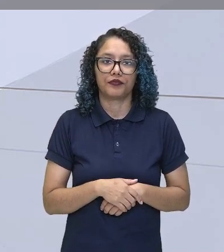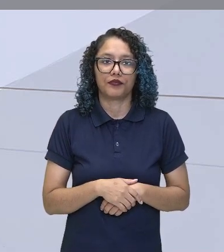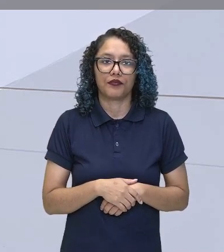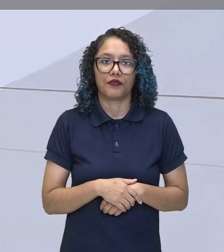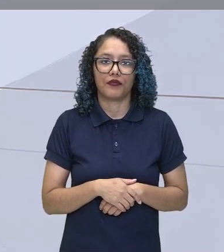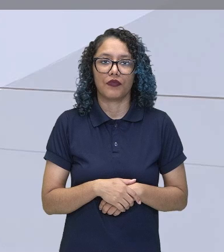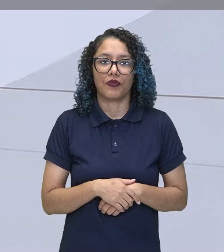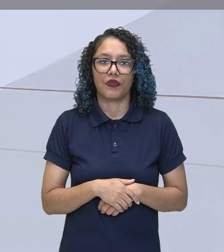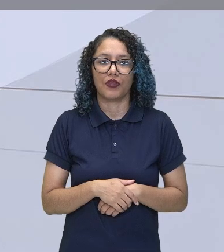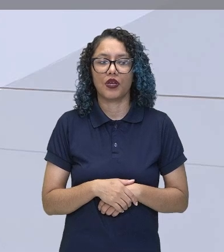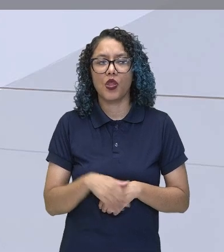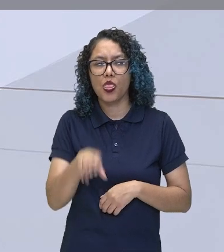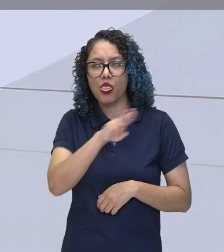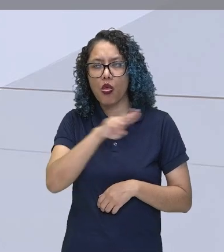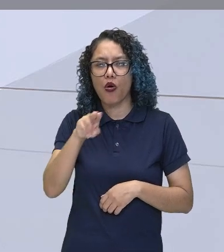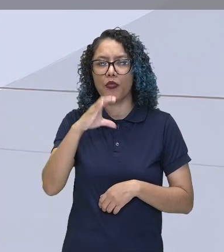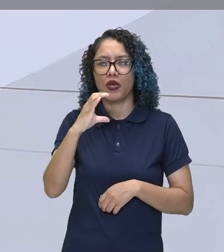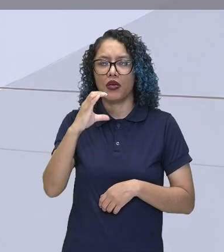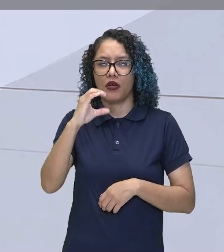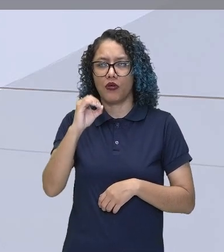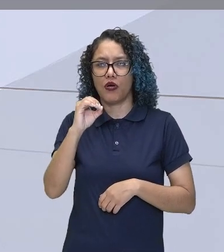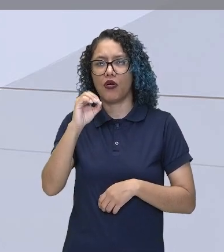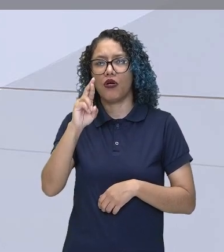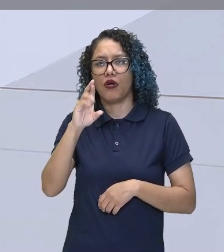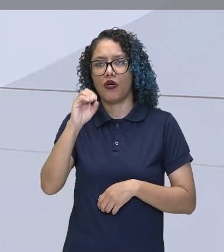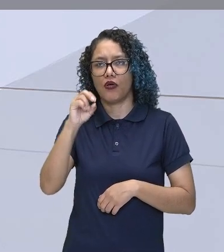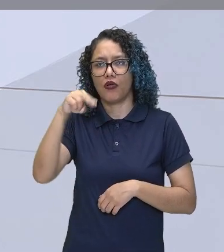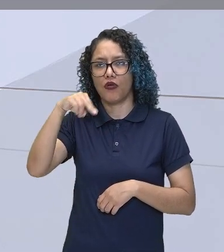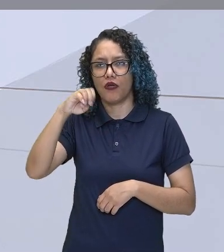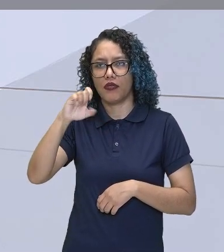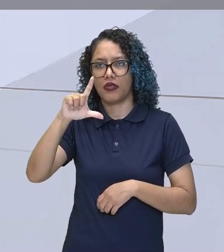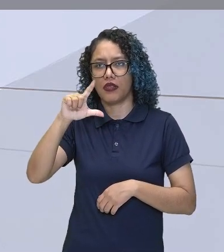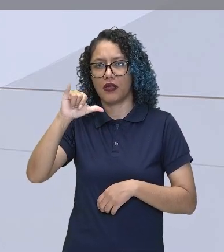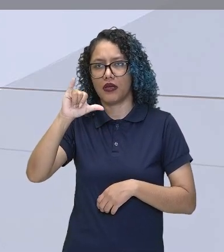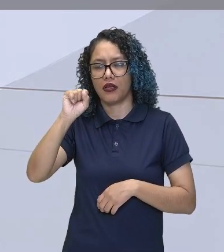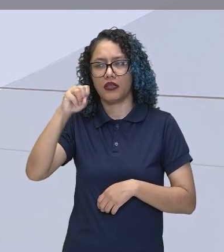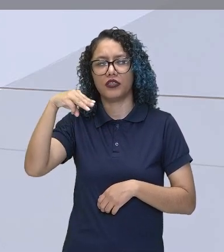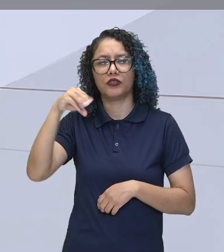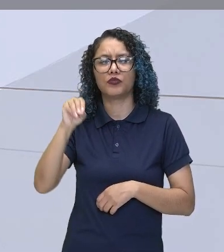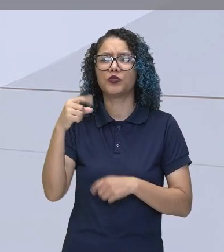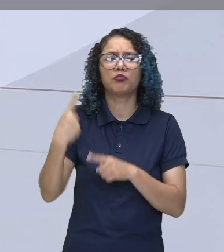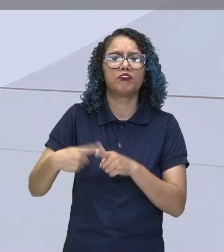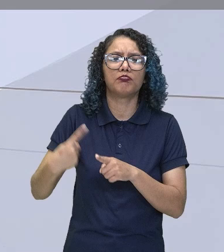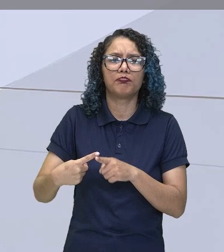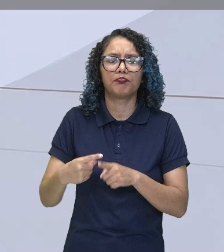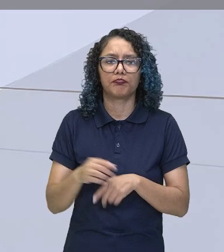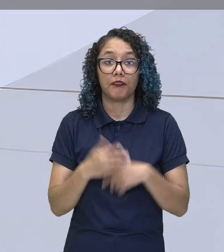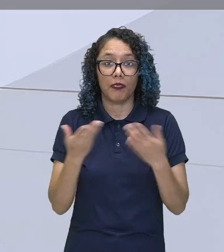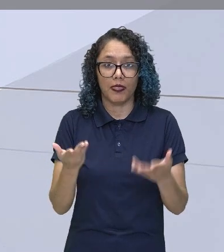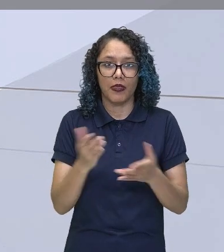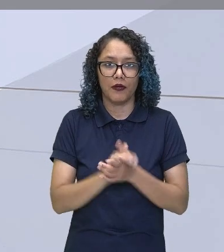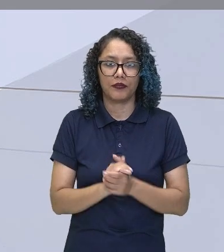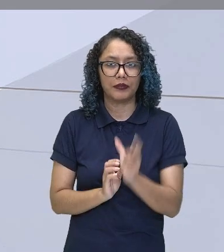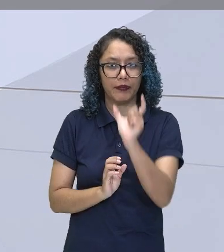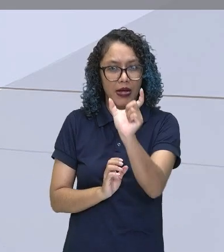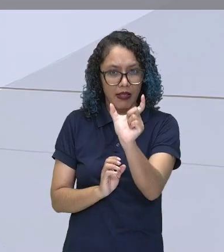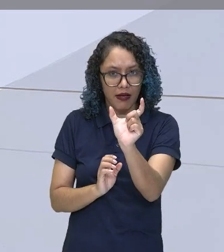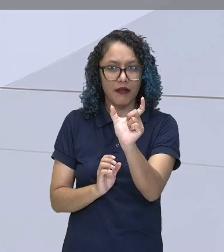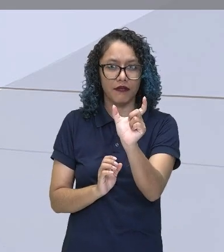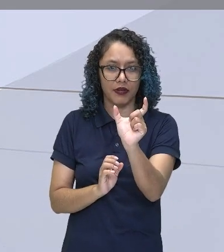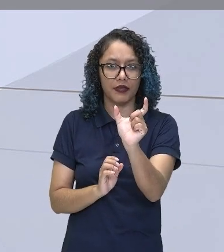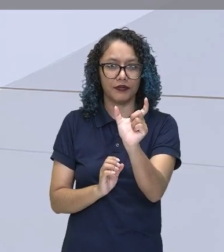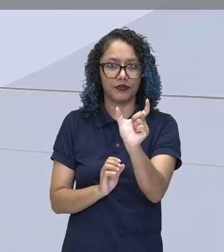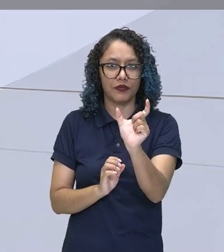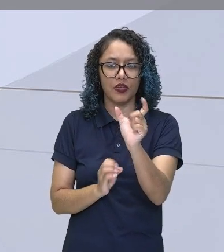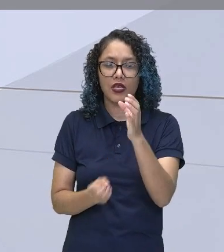termo coronelismo, né? Vamos entender por que existia esse termo. Então, o termo coronelismo tem origem